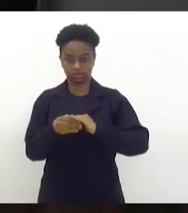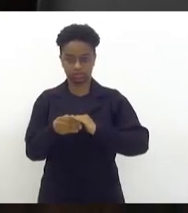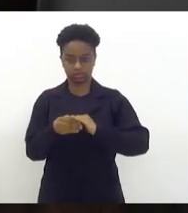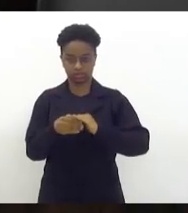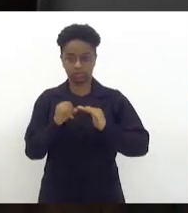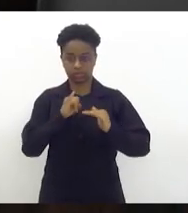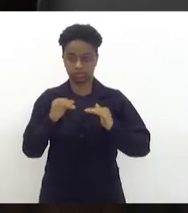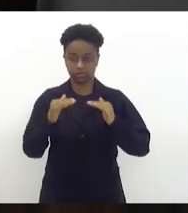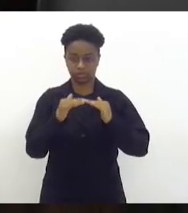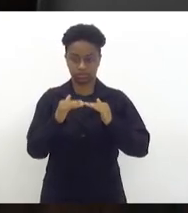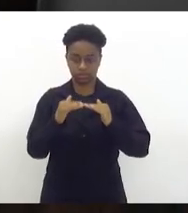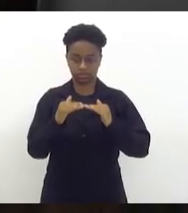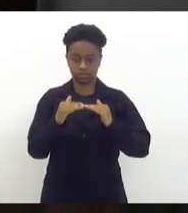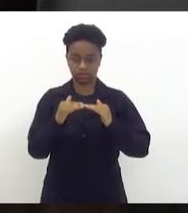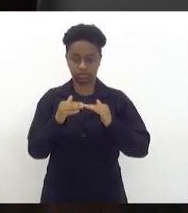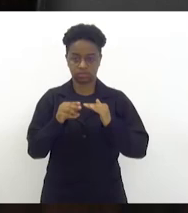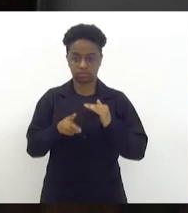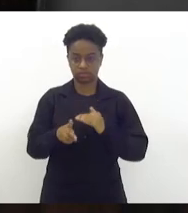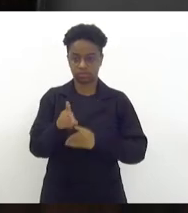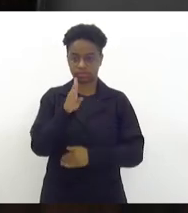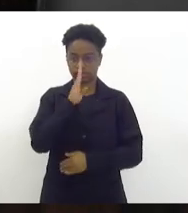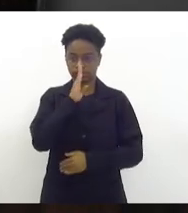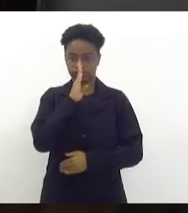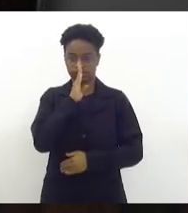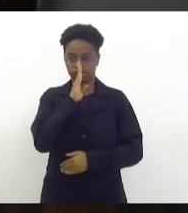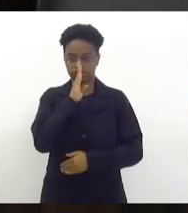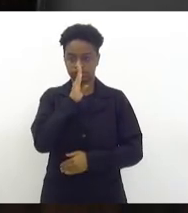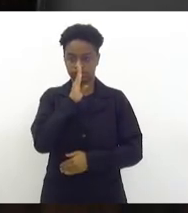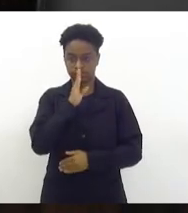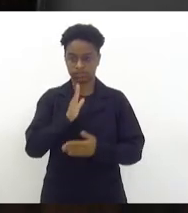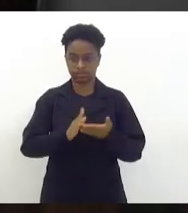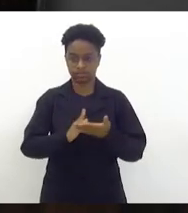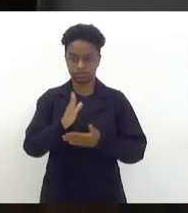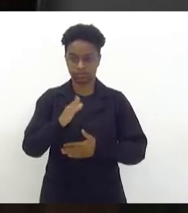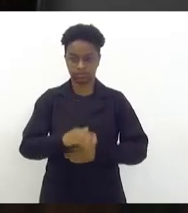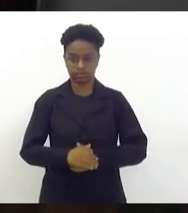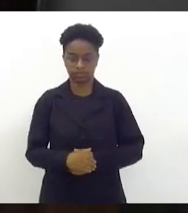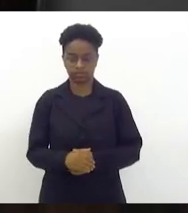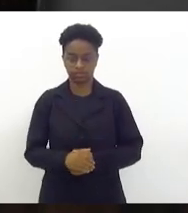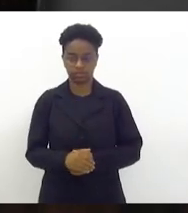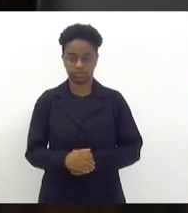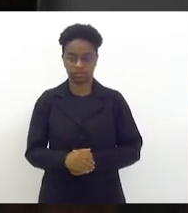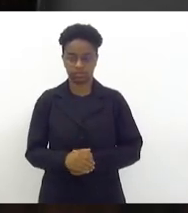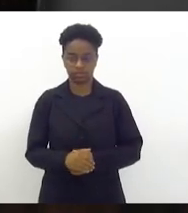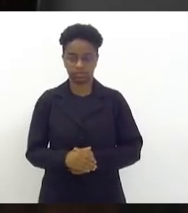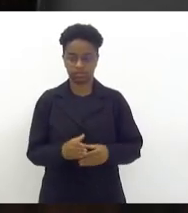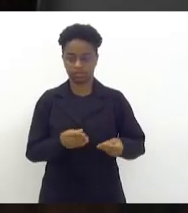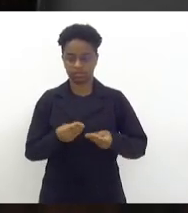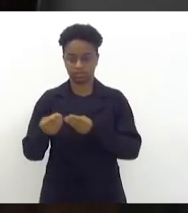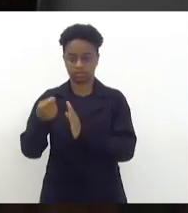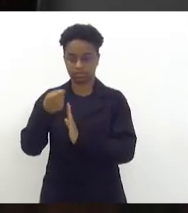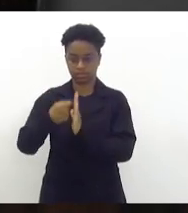O projeto assim emendado. Senhores que aprovam. Permaneça como estão. Aprovado.